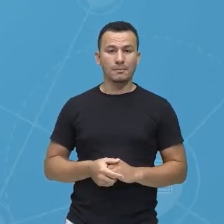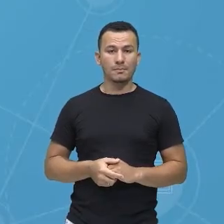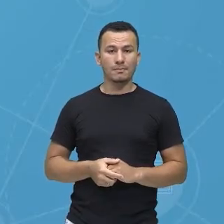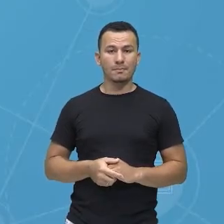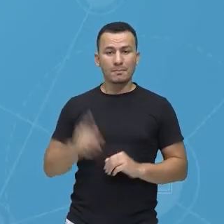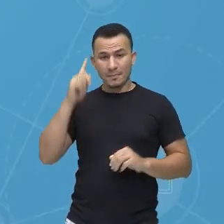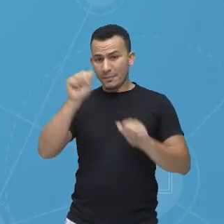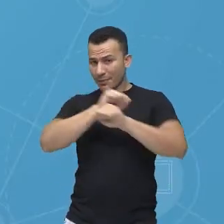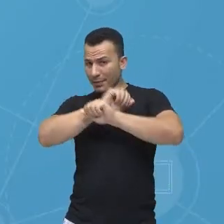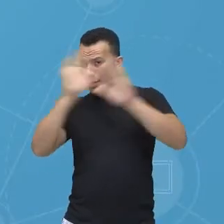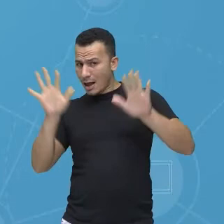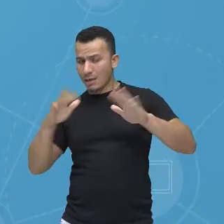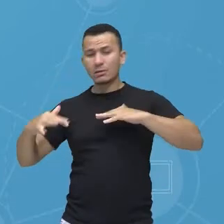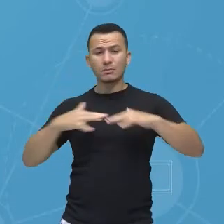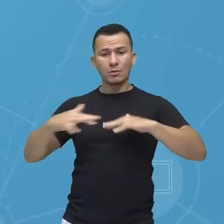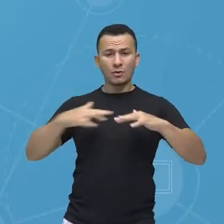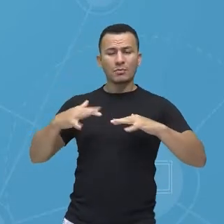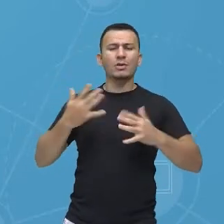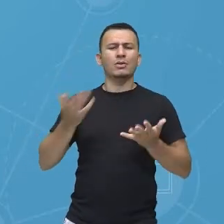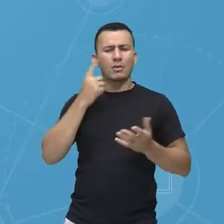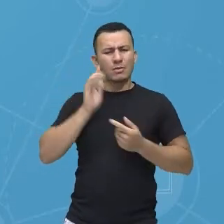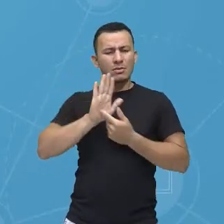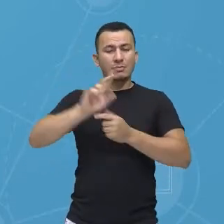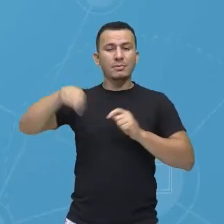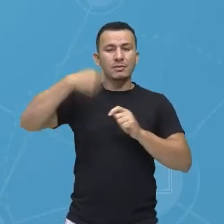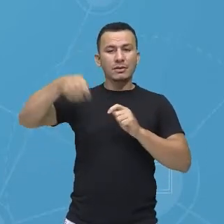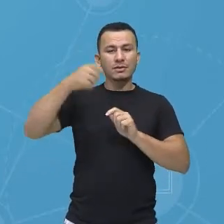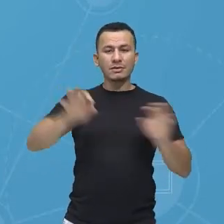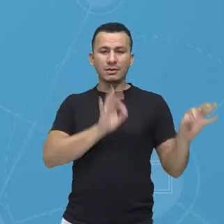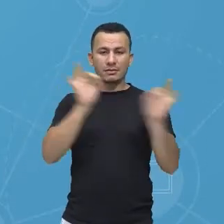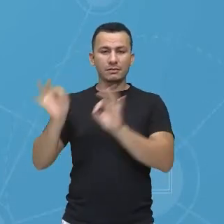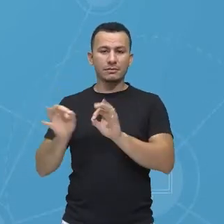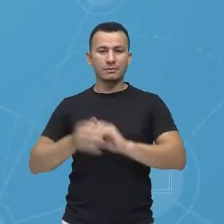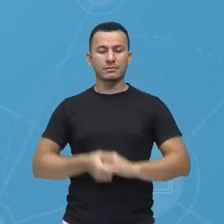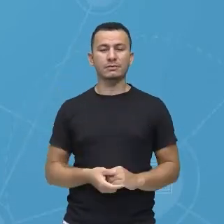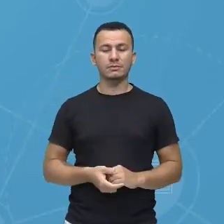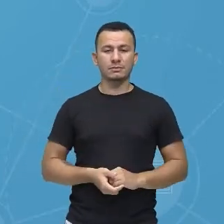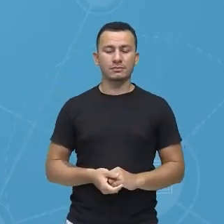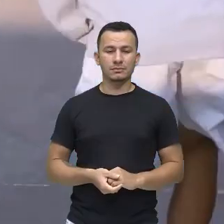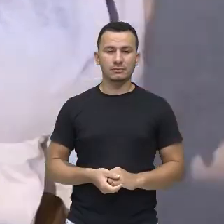essas manobras, observem esse vídeo que eu vou mostrar para vocês.